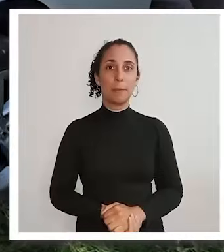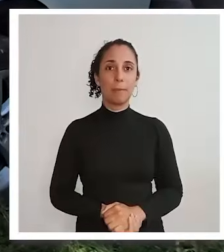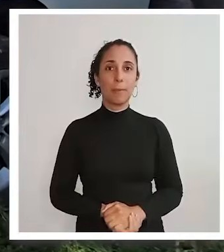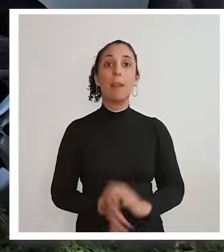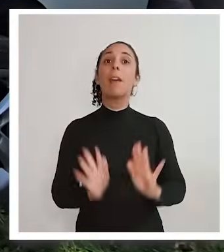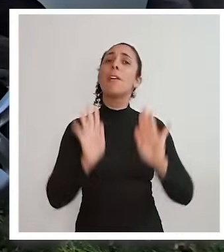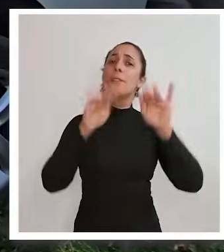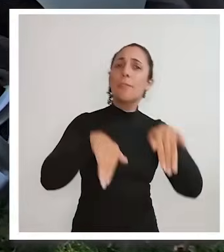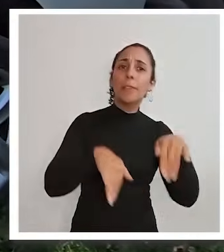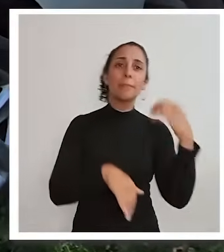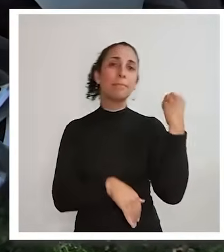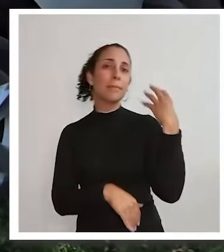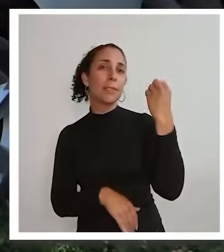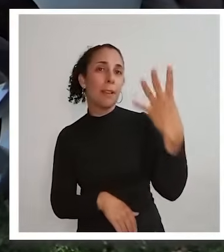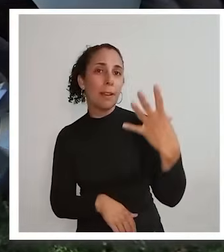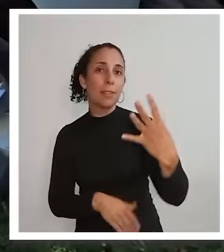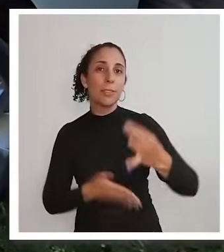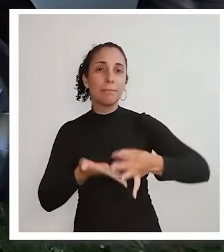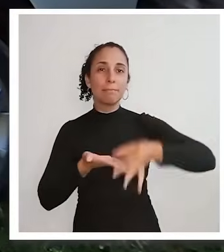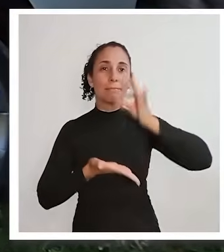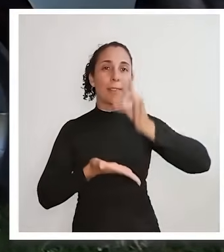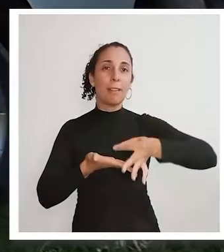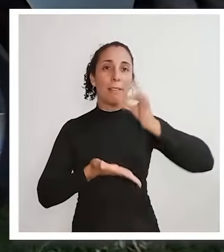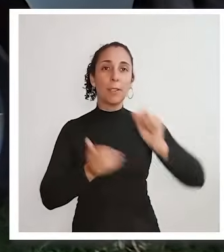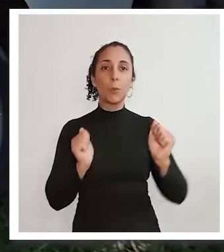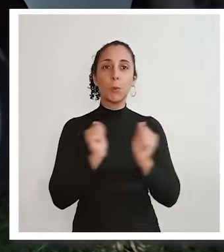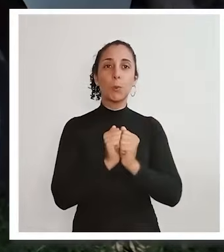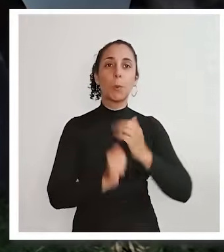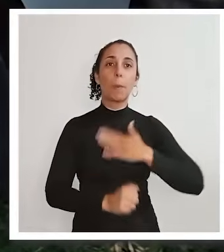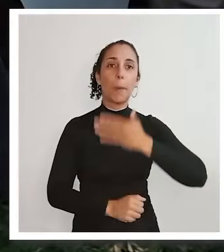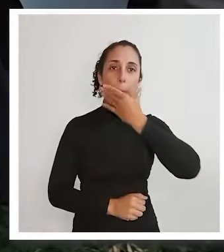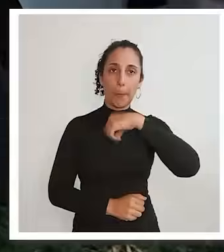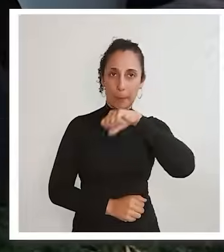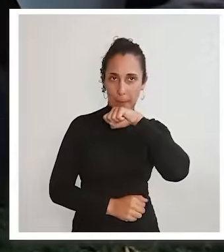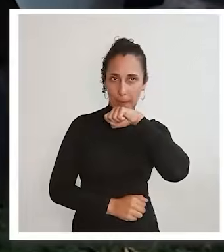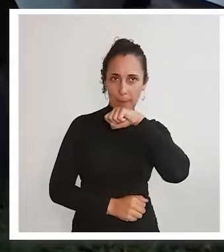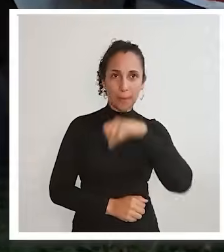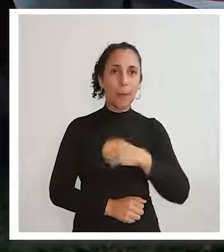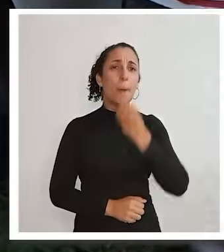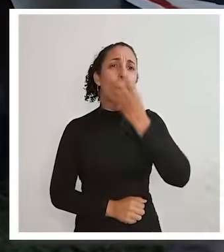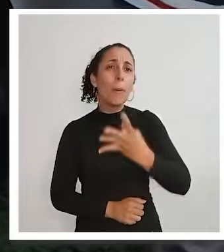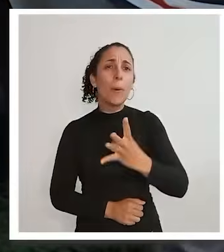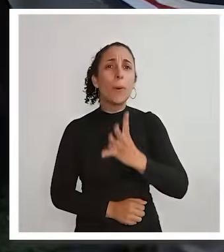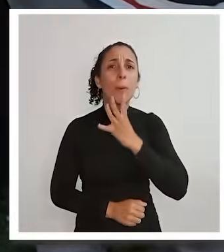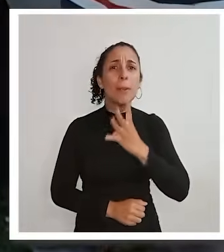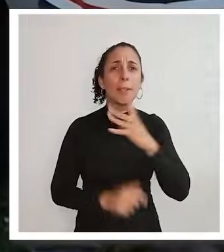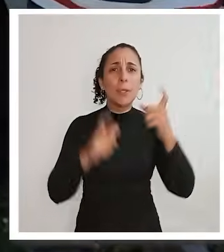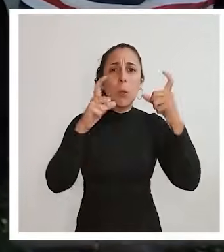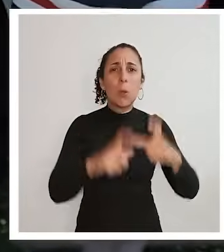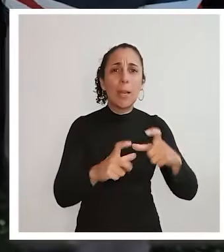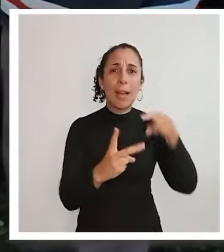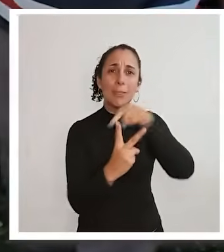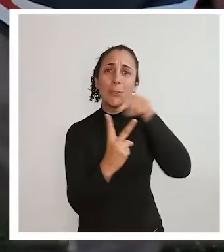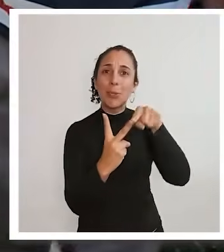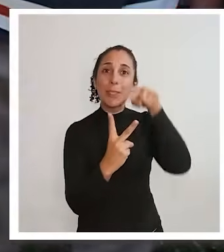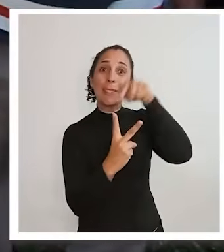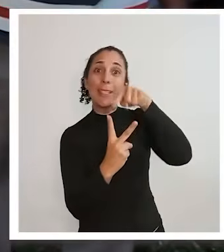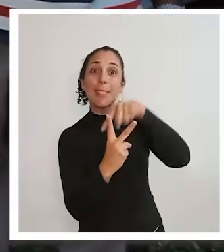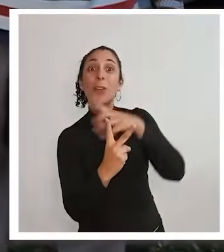E eu encerrei a trip saboreando um café na companhia do meu pai. E como é bom quando a gente consegue juntar as duas